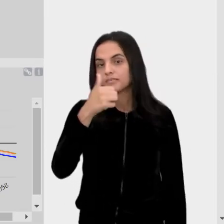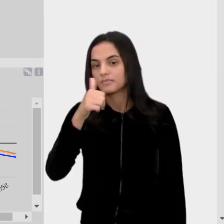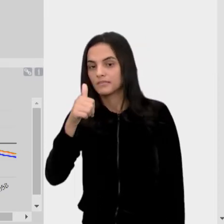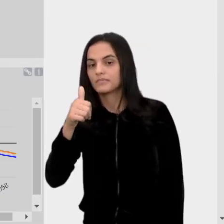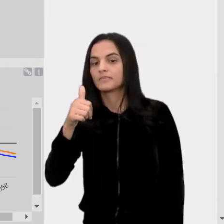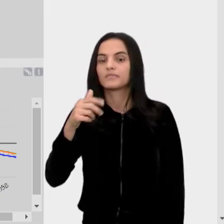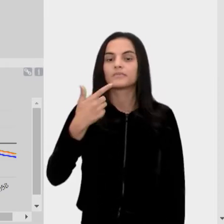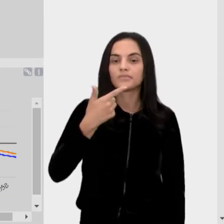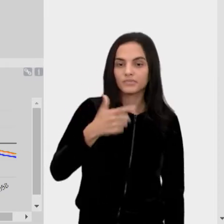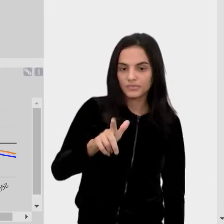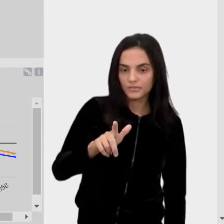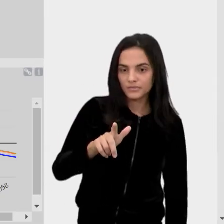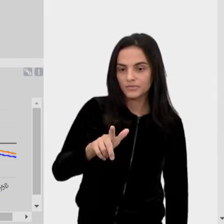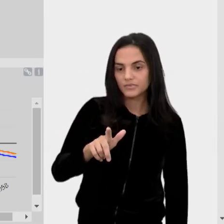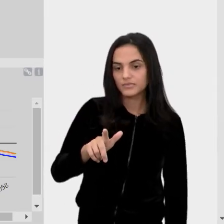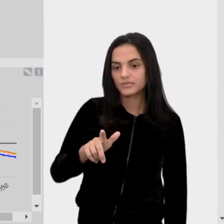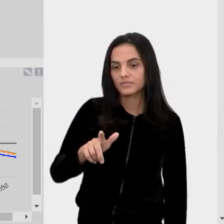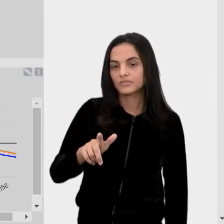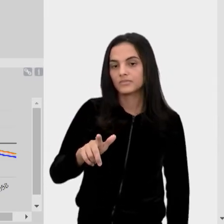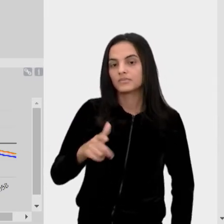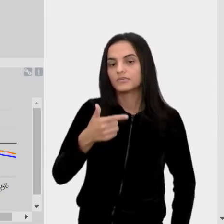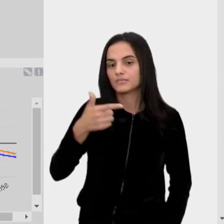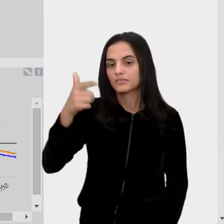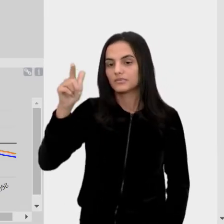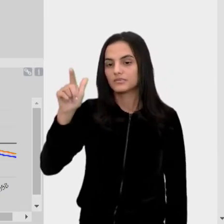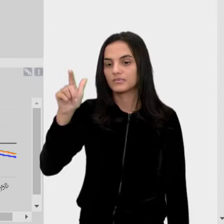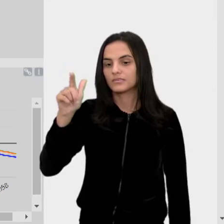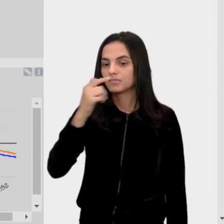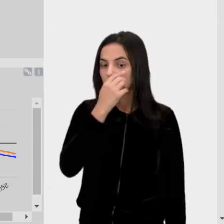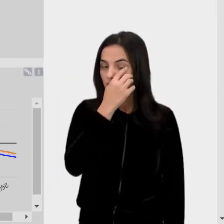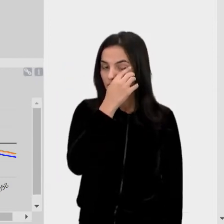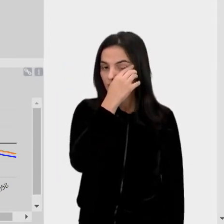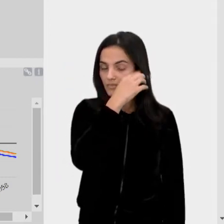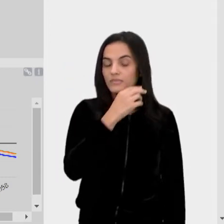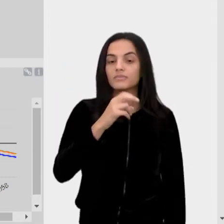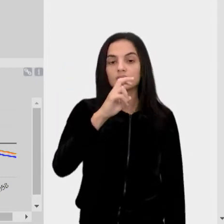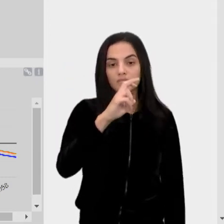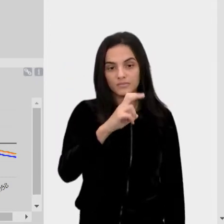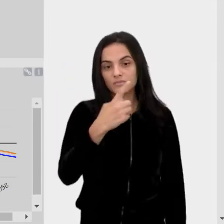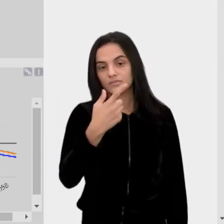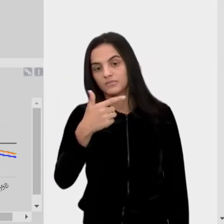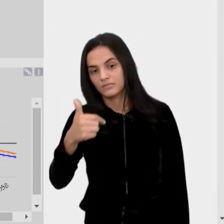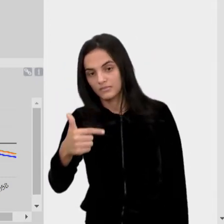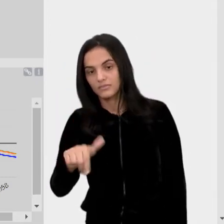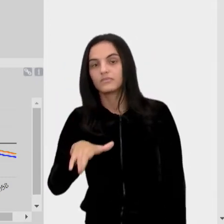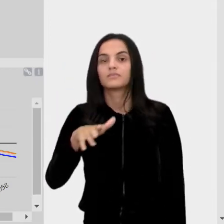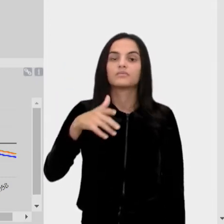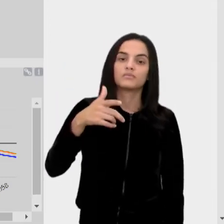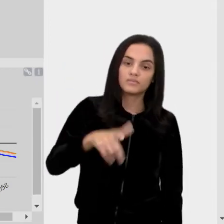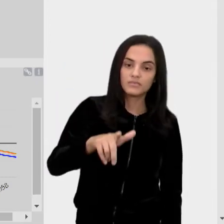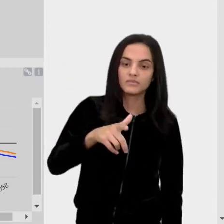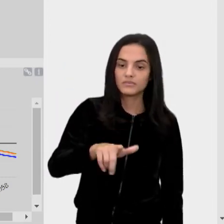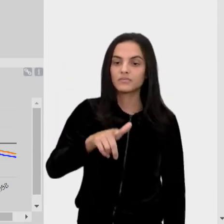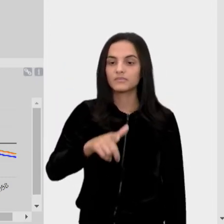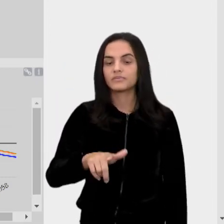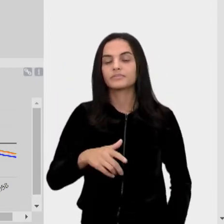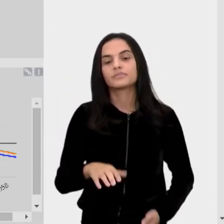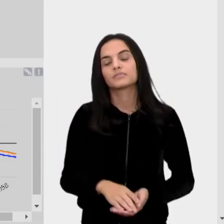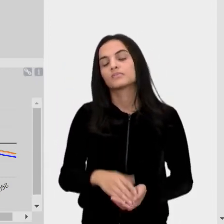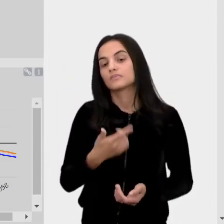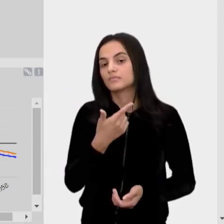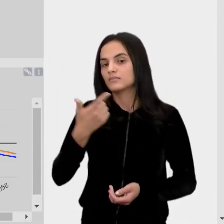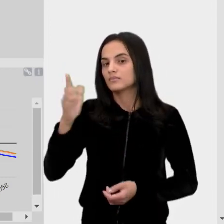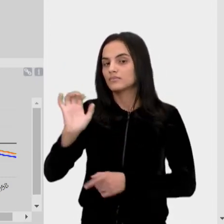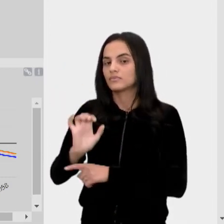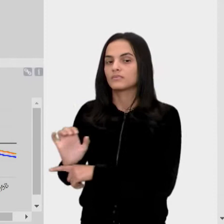aqui mais uma vez, ó, vai chegar aqui, vai para 512, né? E vai indo assim sucessivamente. Vamos lá para um outro